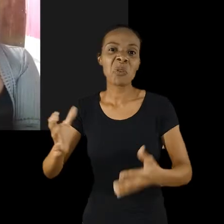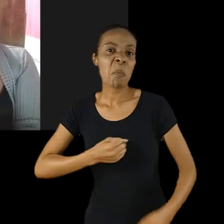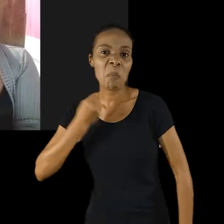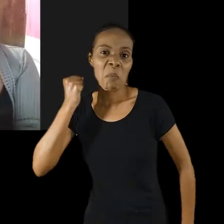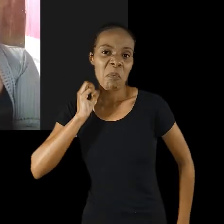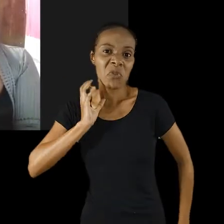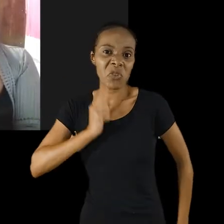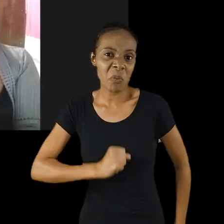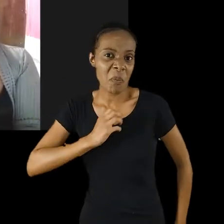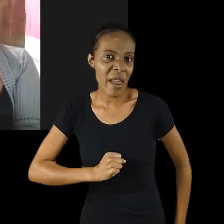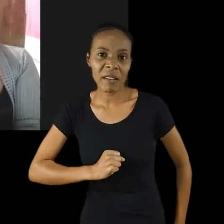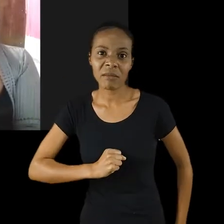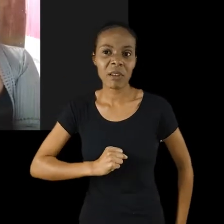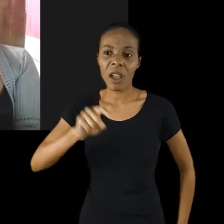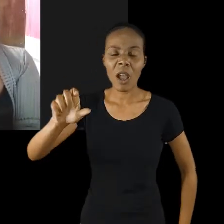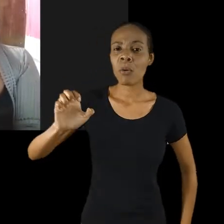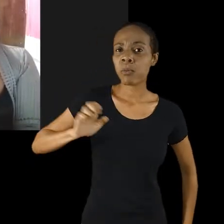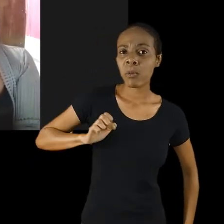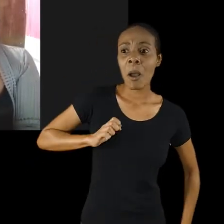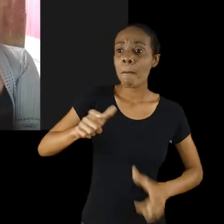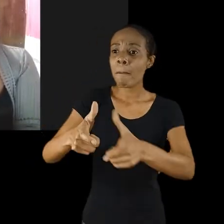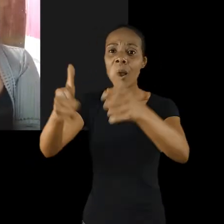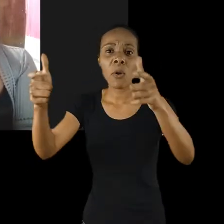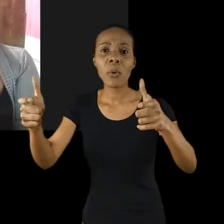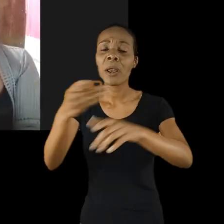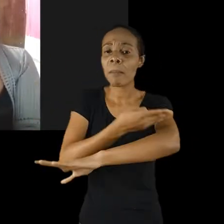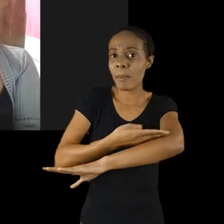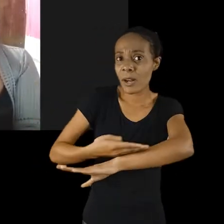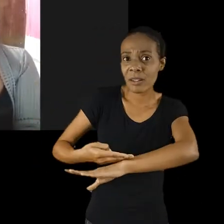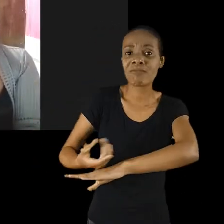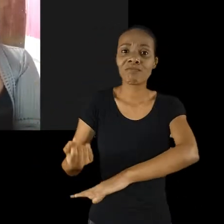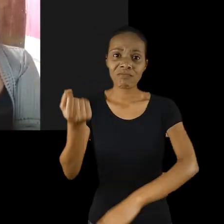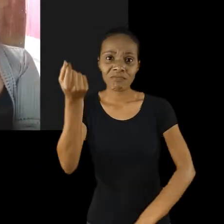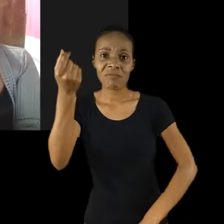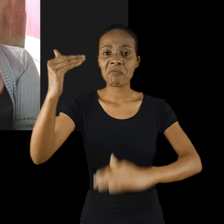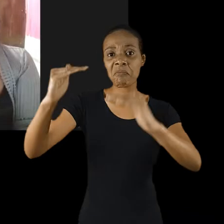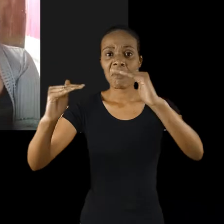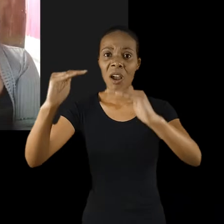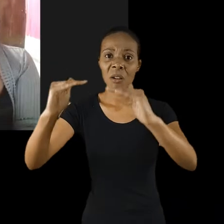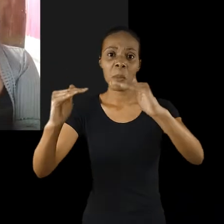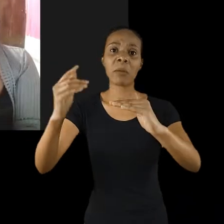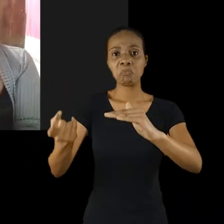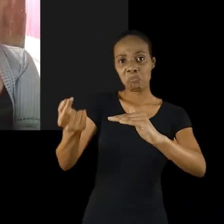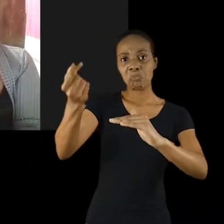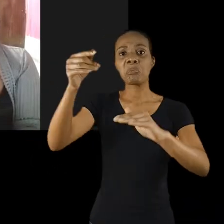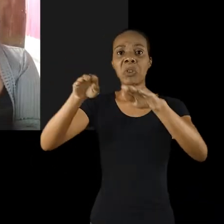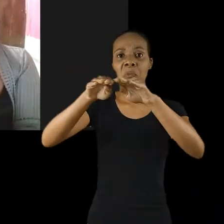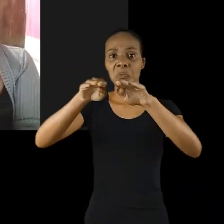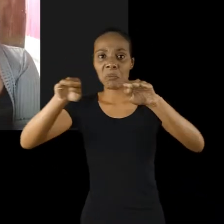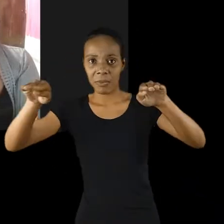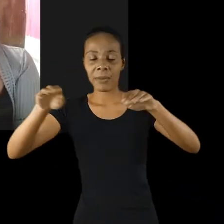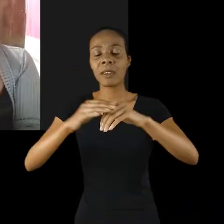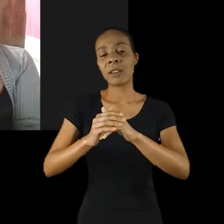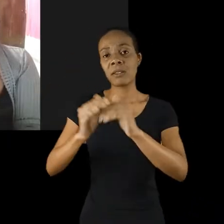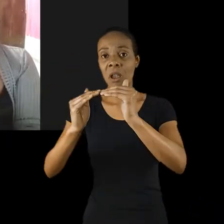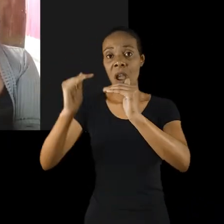enfim, a maioria das pessoas são brancas, pessoas cisgêneras que frequentam e que moram lá. E aí, no